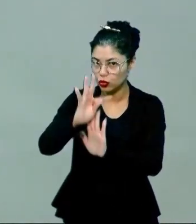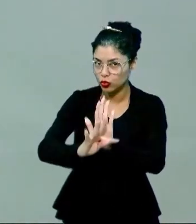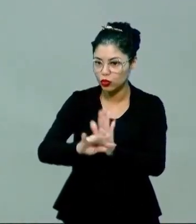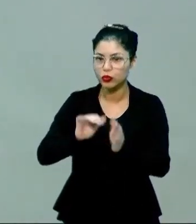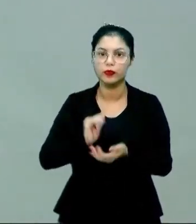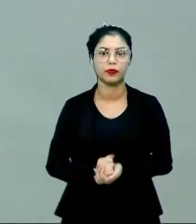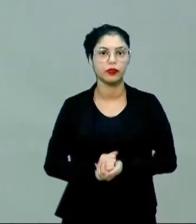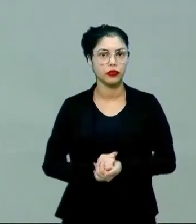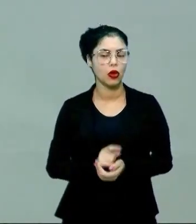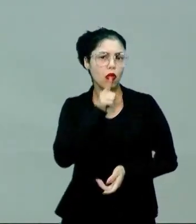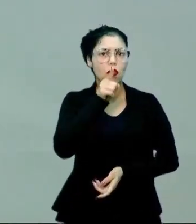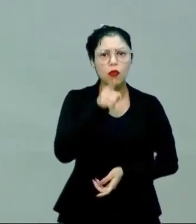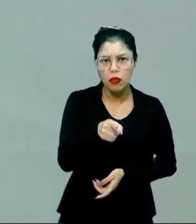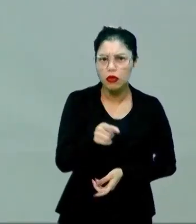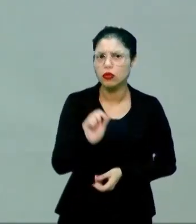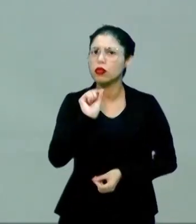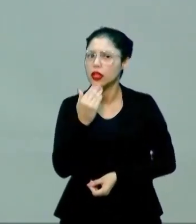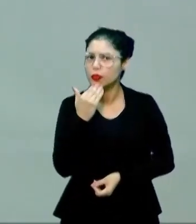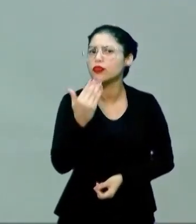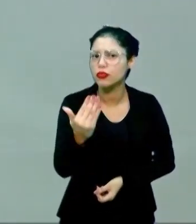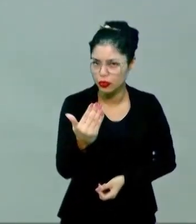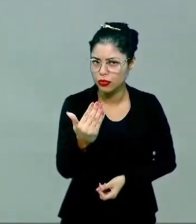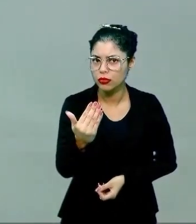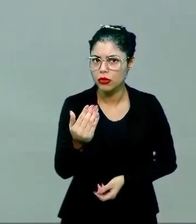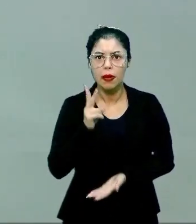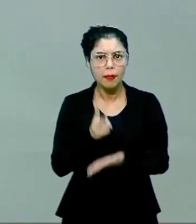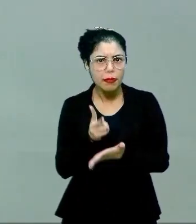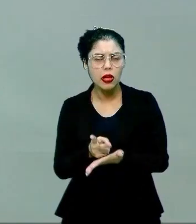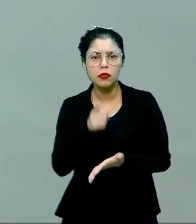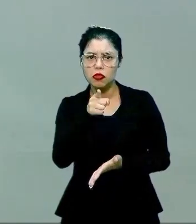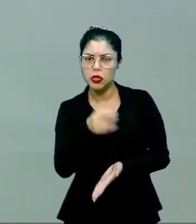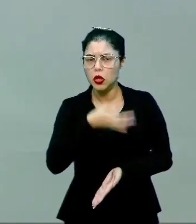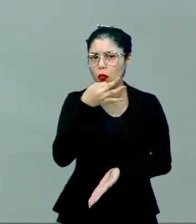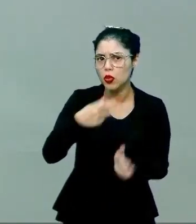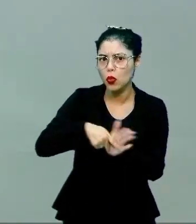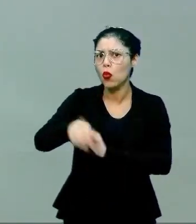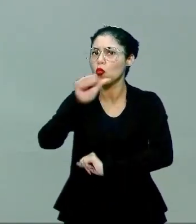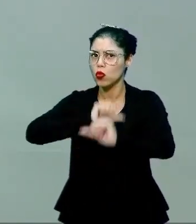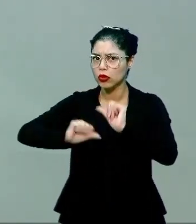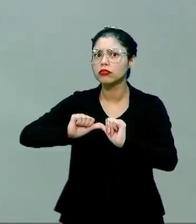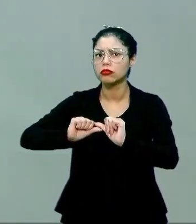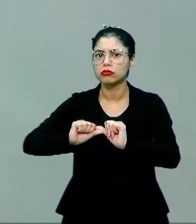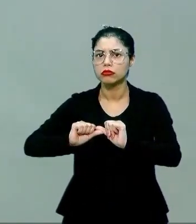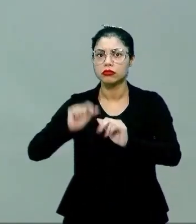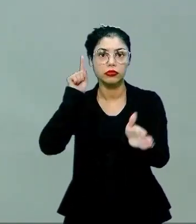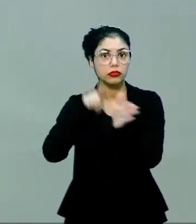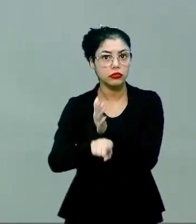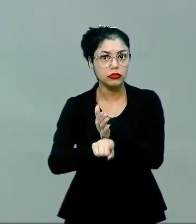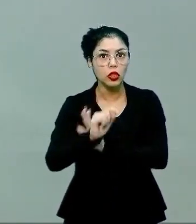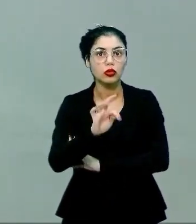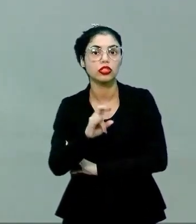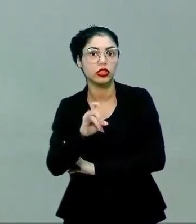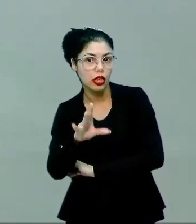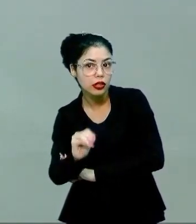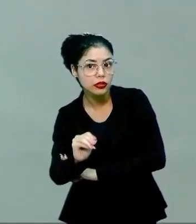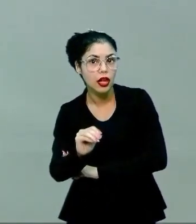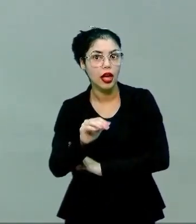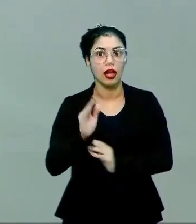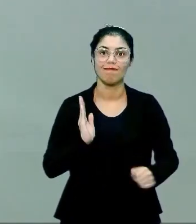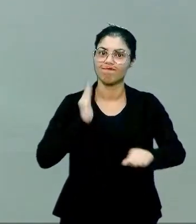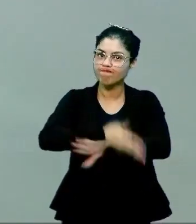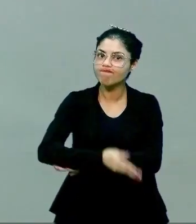e exatamente o comando, o que a questão está pedindo, mesmo que você tenha uma opinião contrária. A questão dos distratores, se